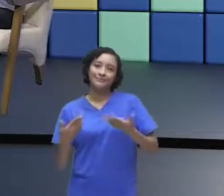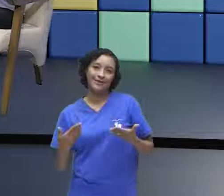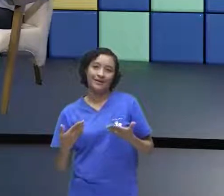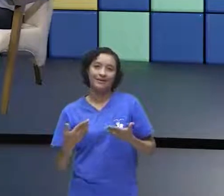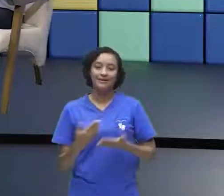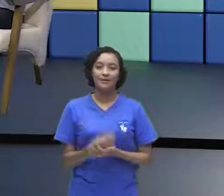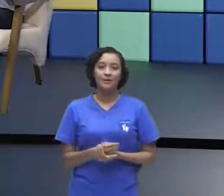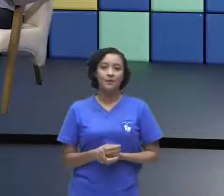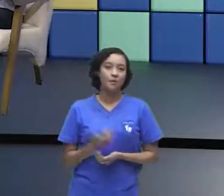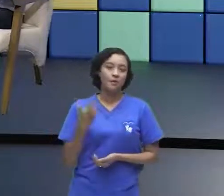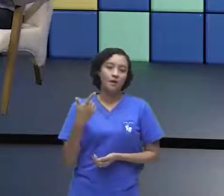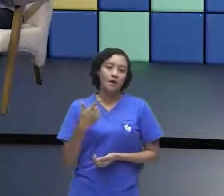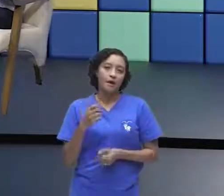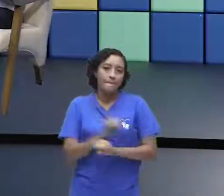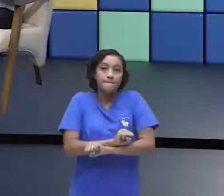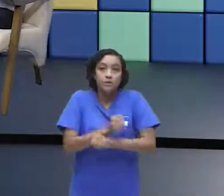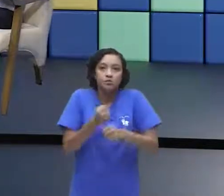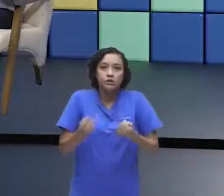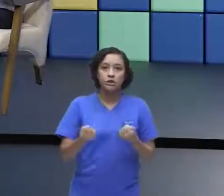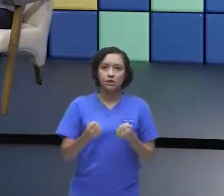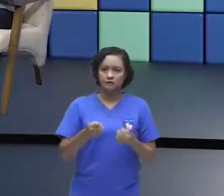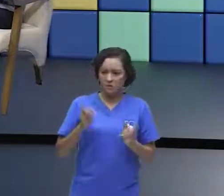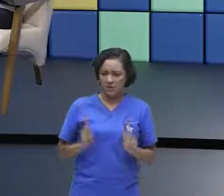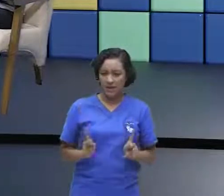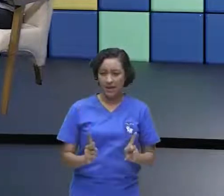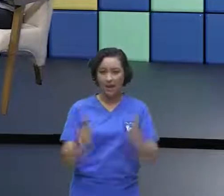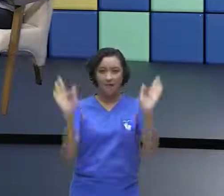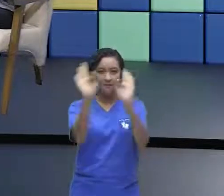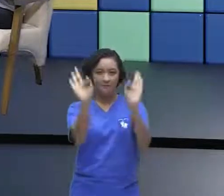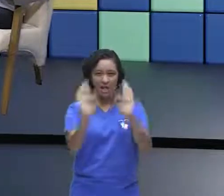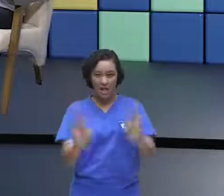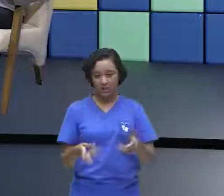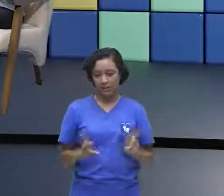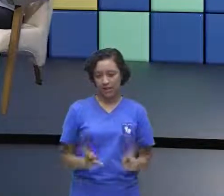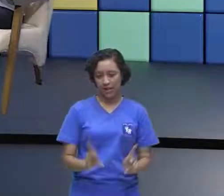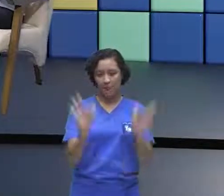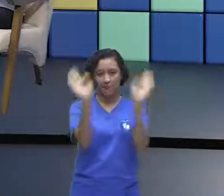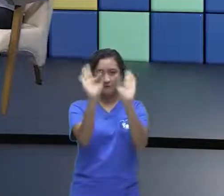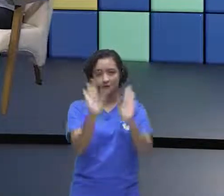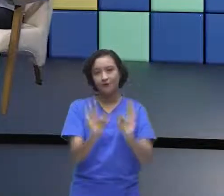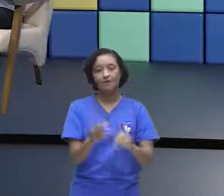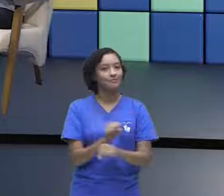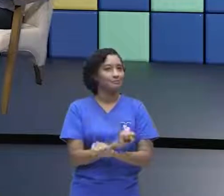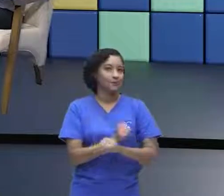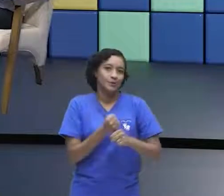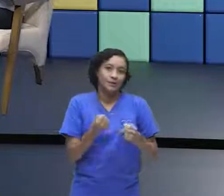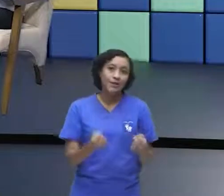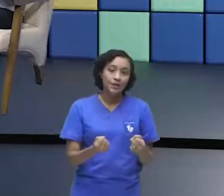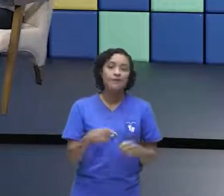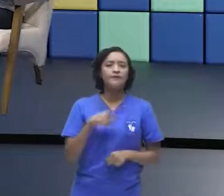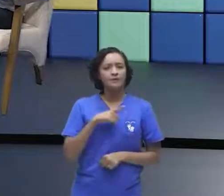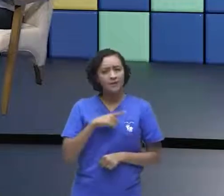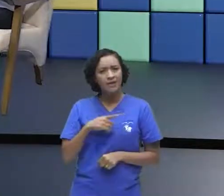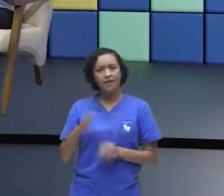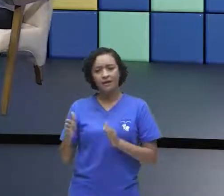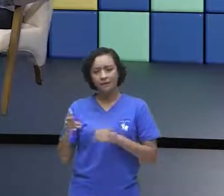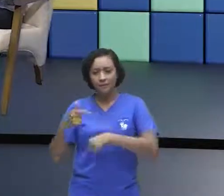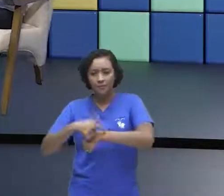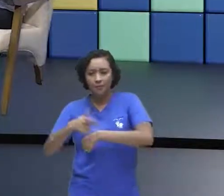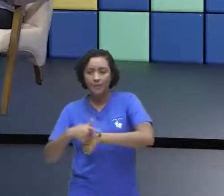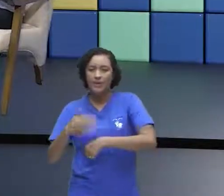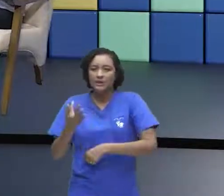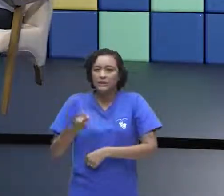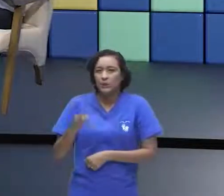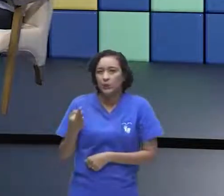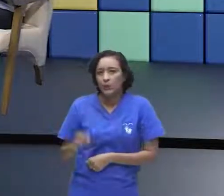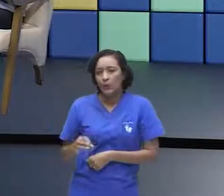o tempo todo alegre, com aquela euforia, aquela coisa que também não existe. Mas nos momentos mais difíceis, de dor, de